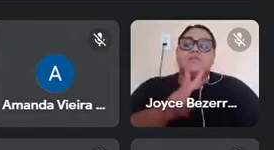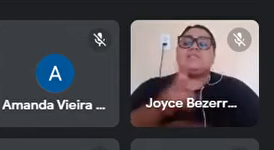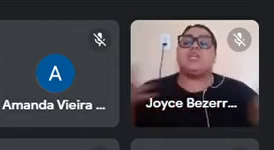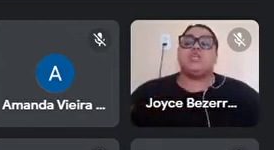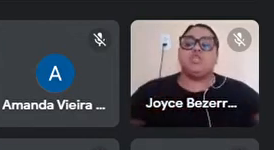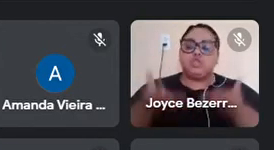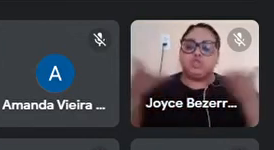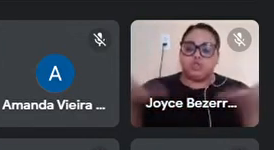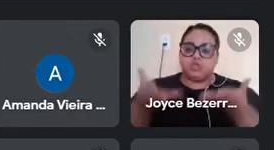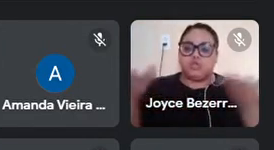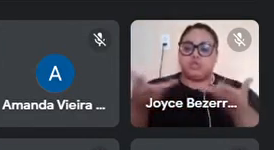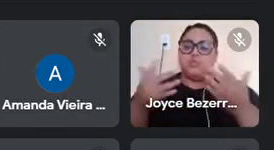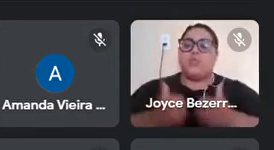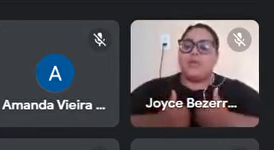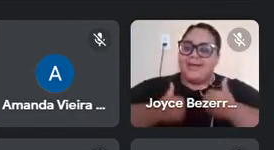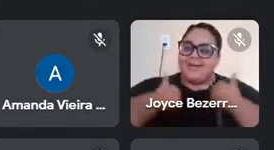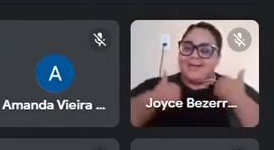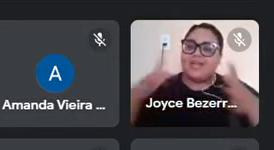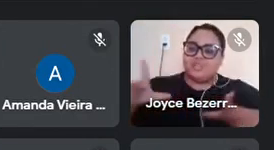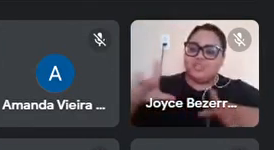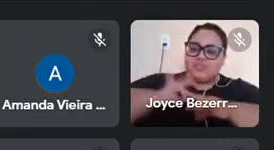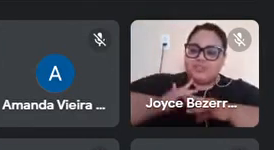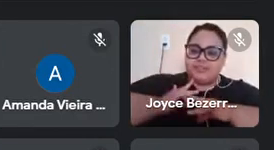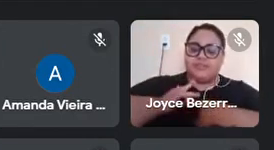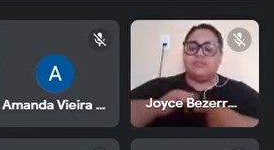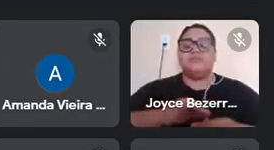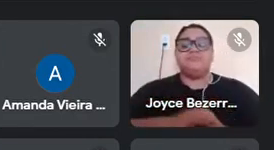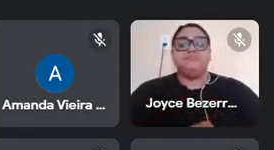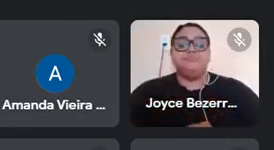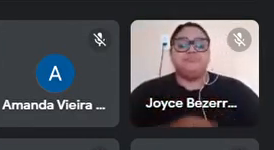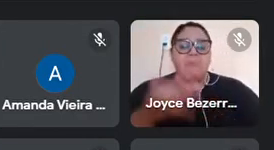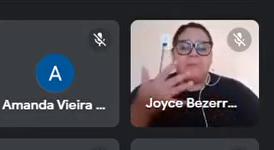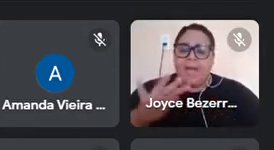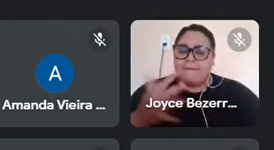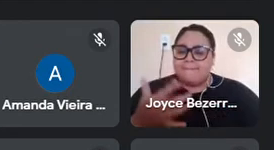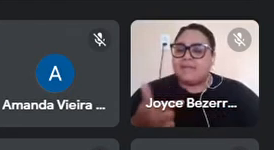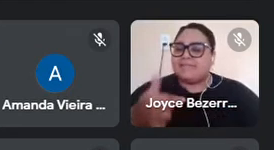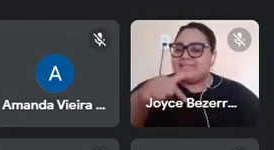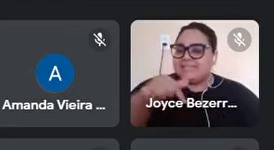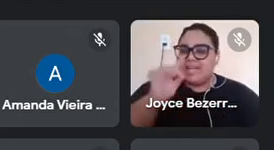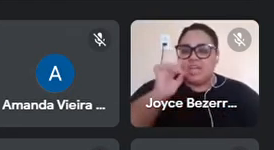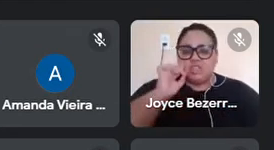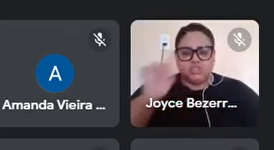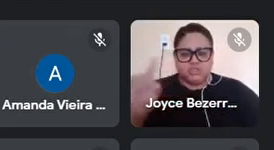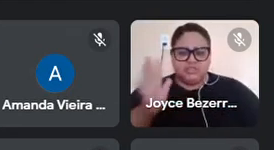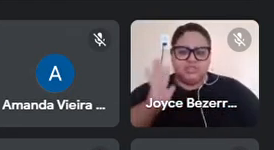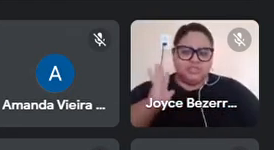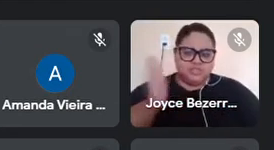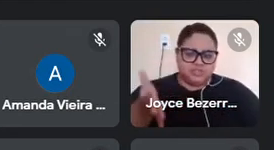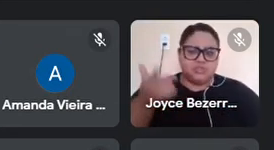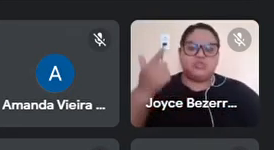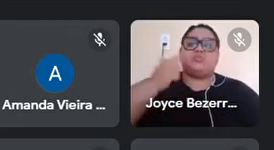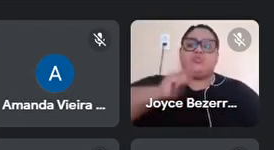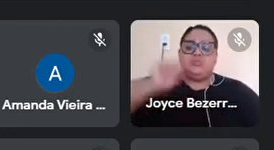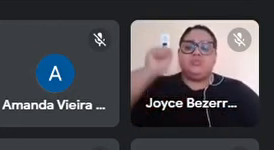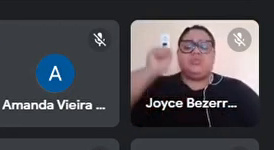nossa imunidade adquirida, certo? Em torno aqui de 7 dias ele começa a